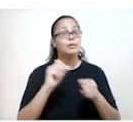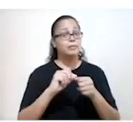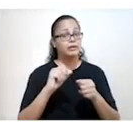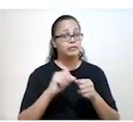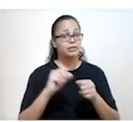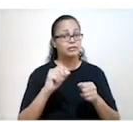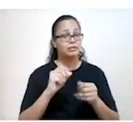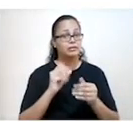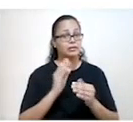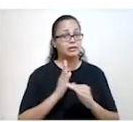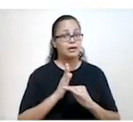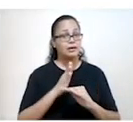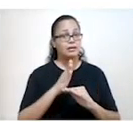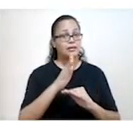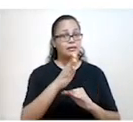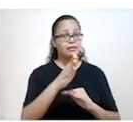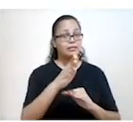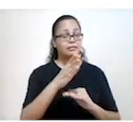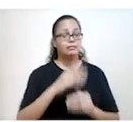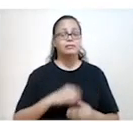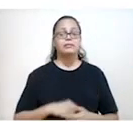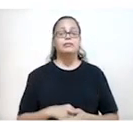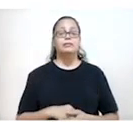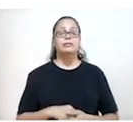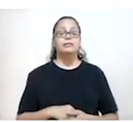reta, gráfico de reta,